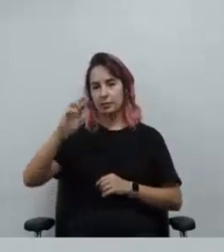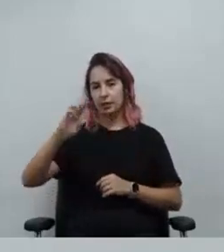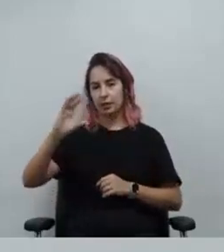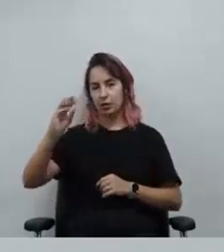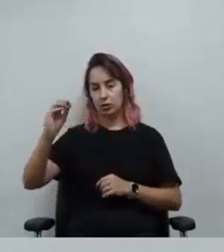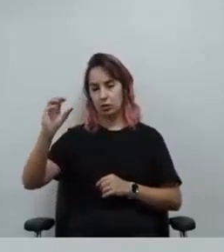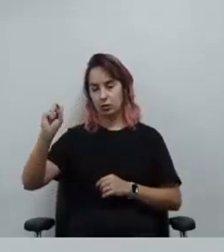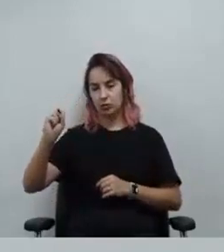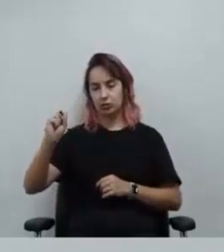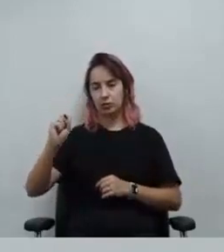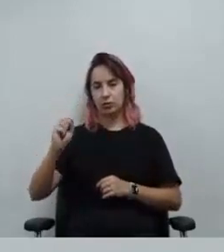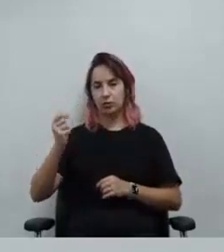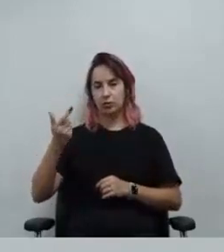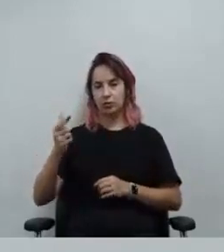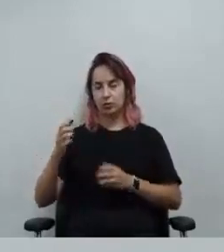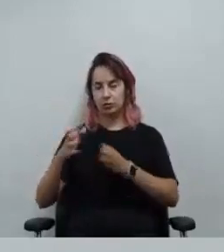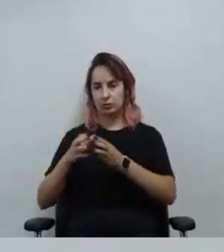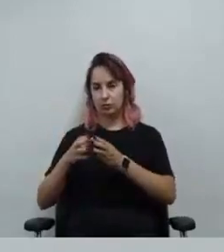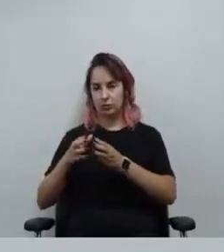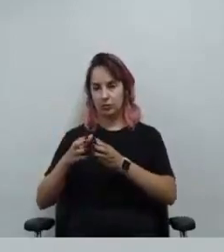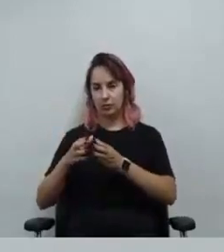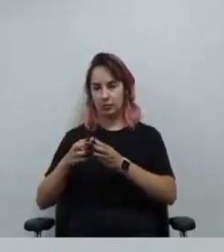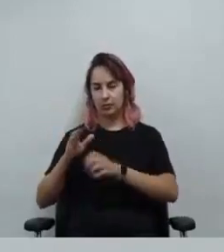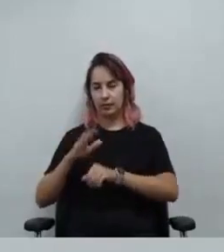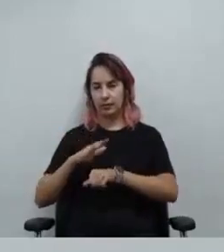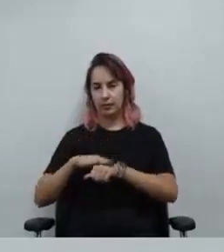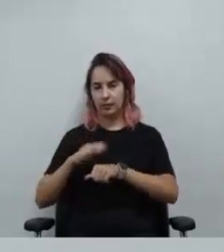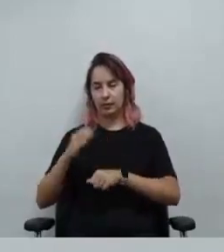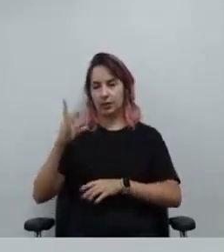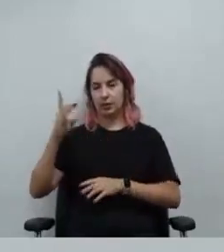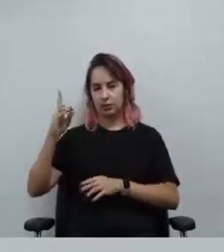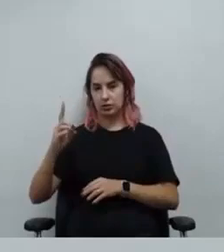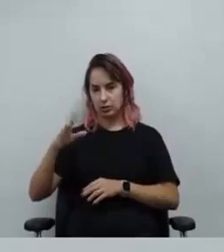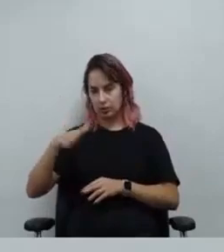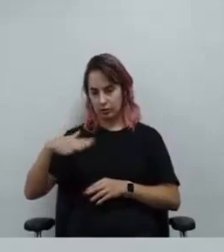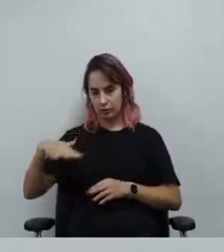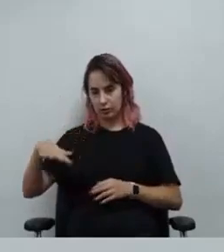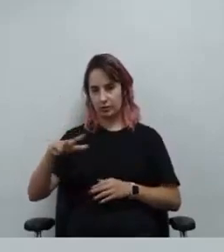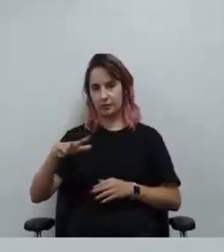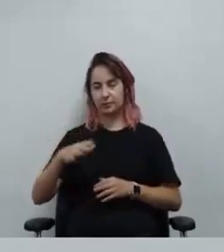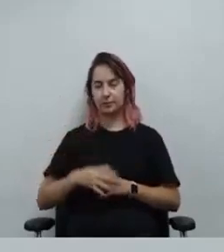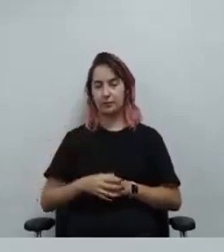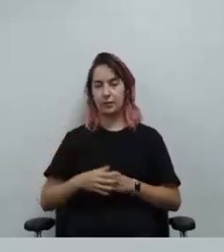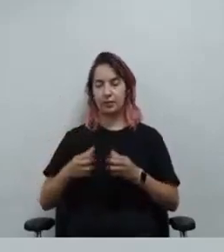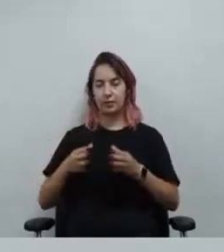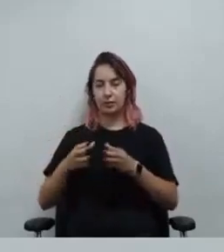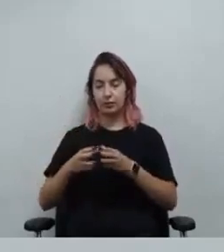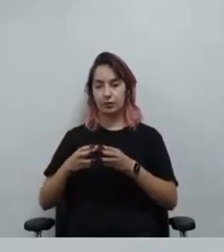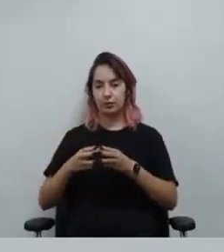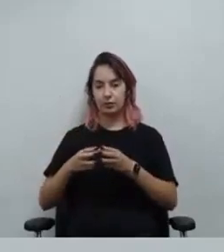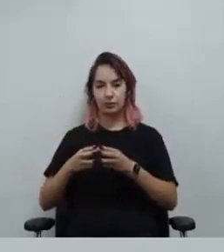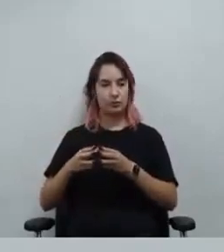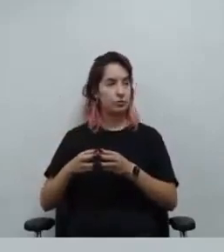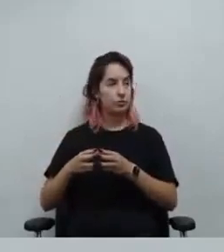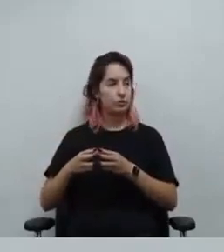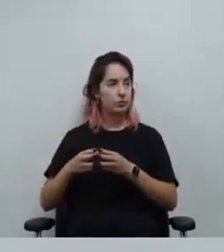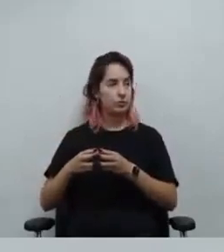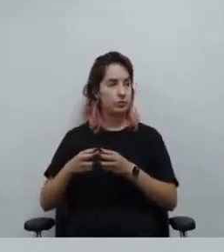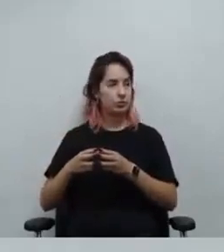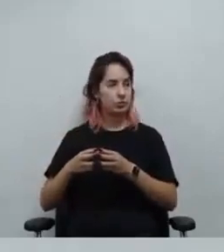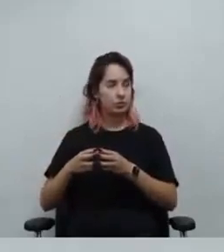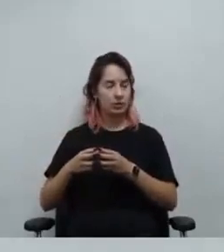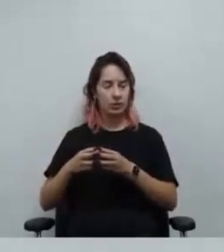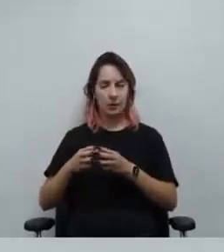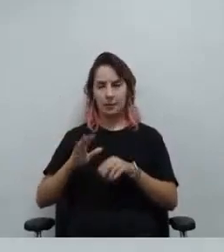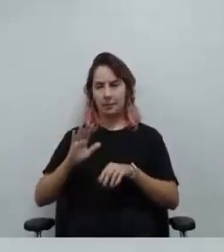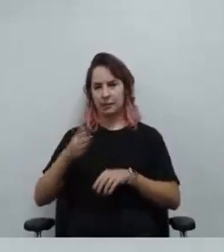coletivos, demais integrantes do coletivo de diretores regionais. Esse coletivo, viu, presidência, me procurou há cerca